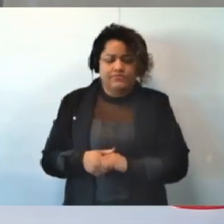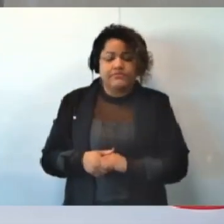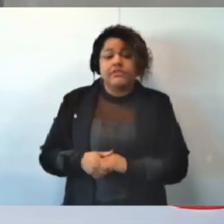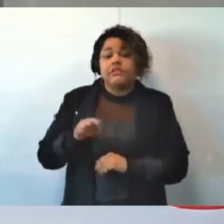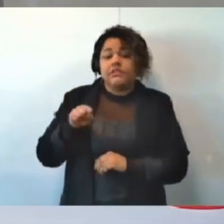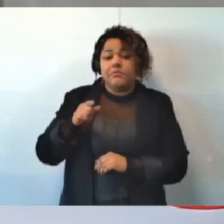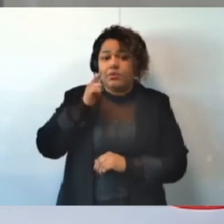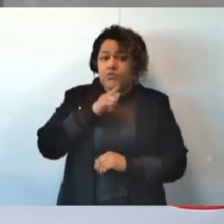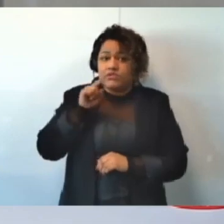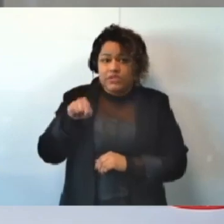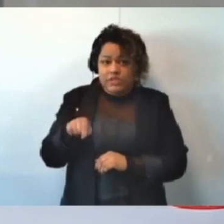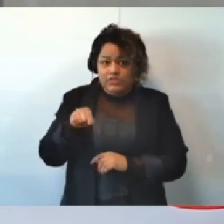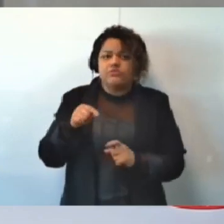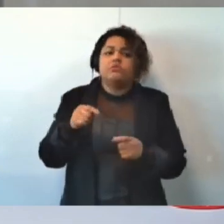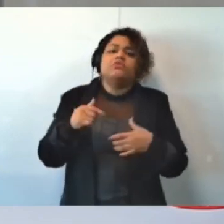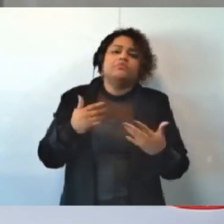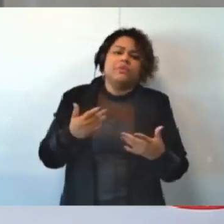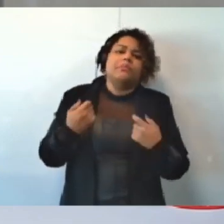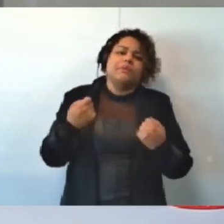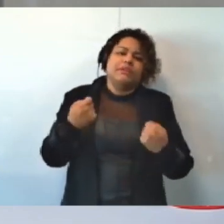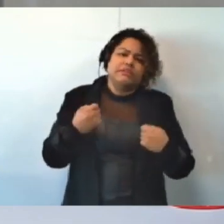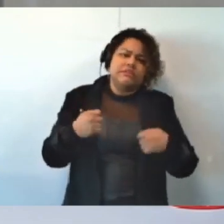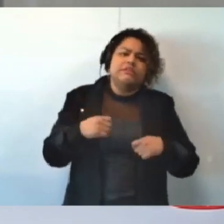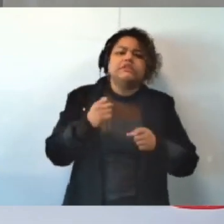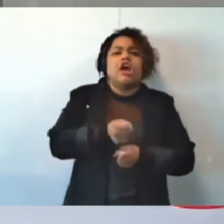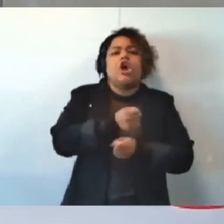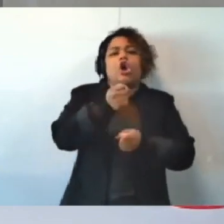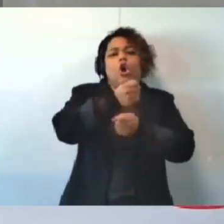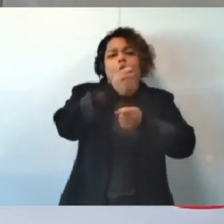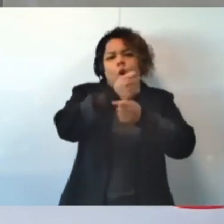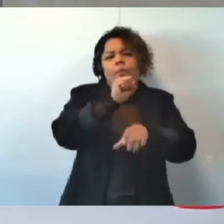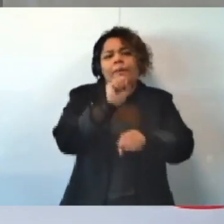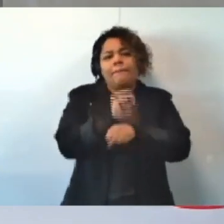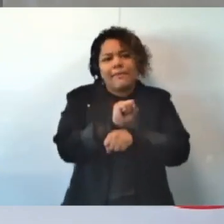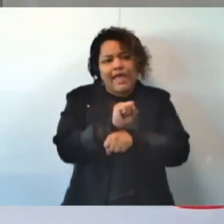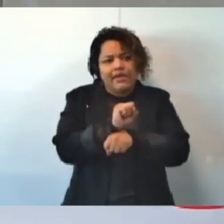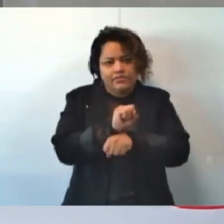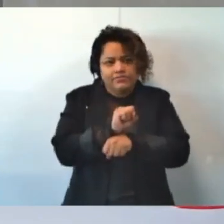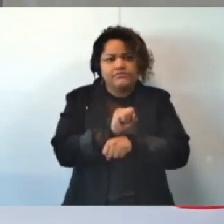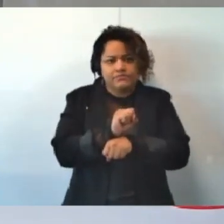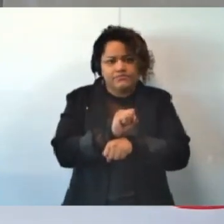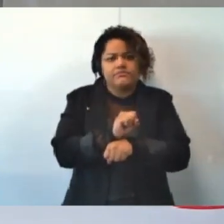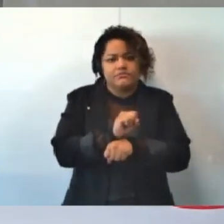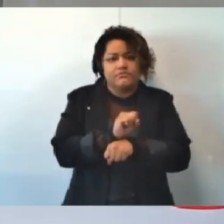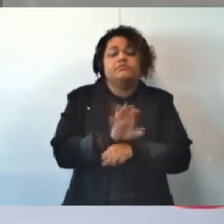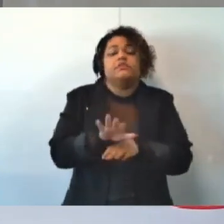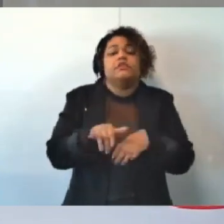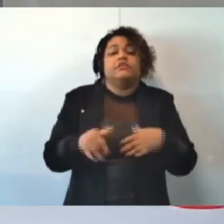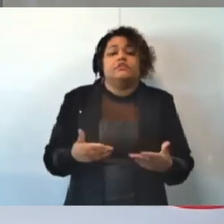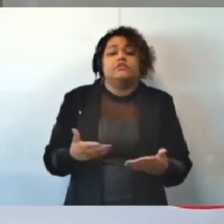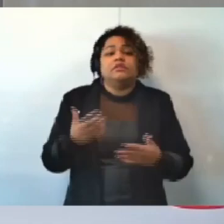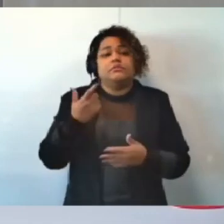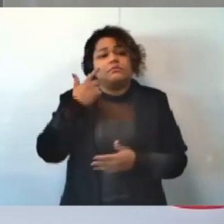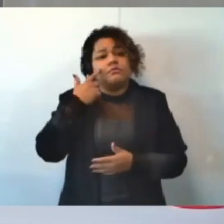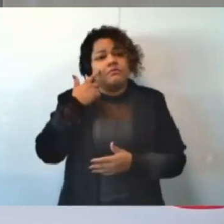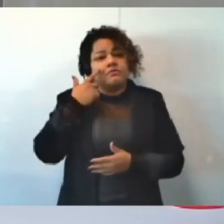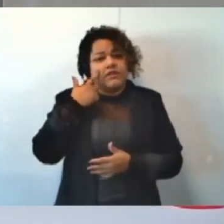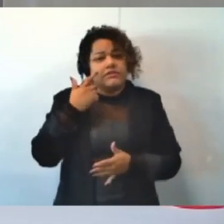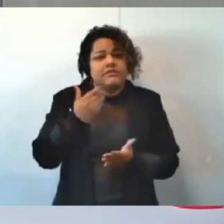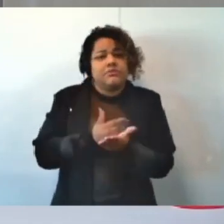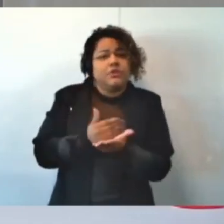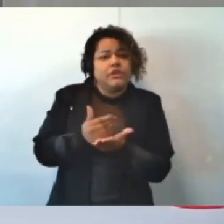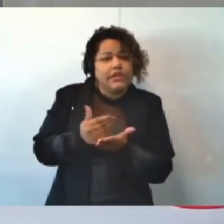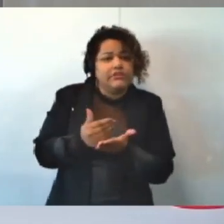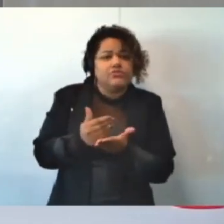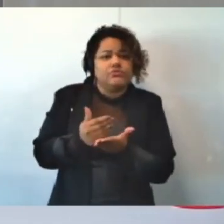que as obras, né, dê uma paralisação. Se está vendo, a princípio agora, me parece que é o que tem feito